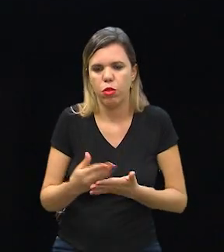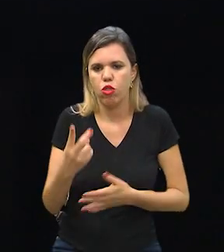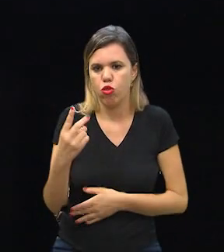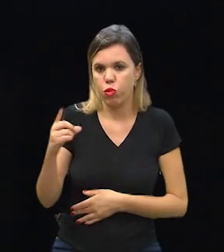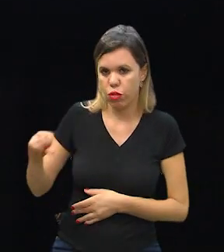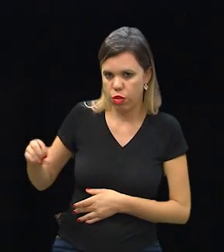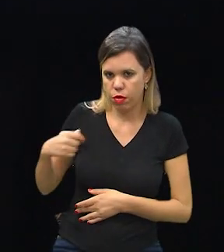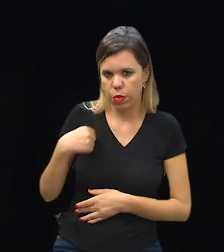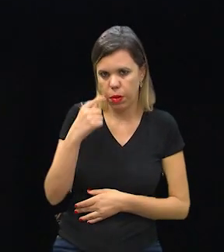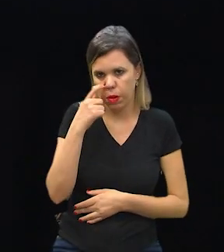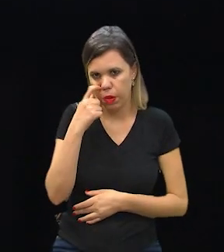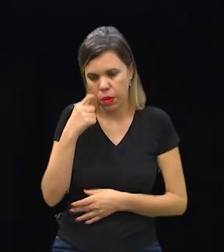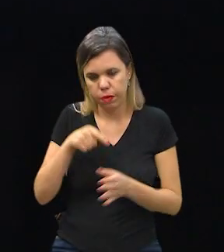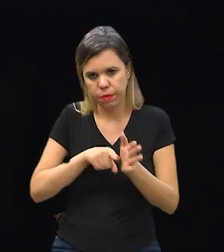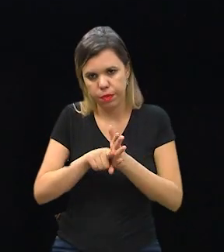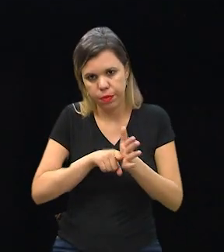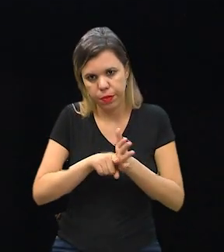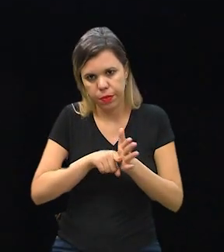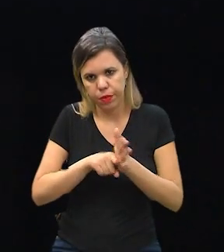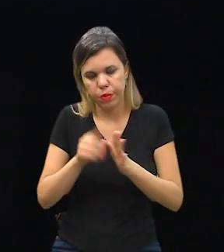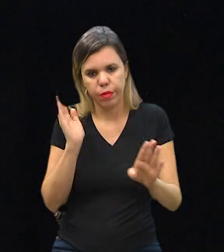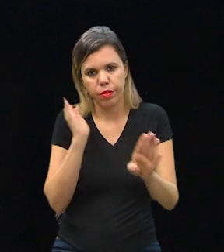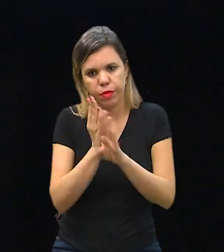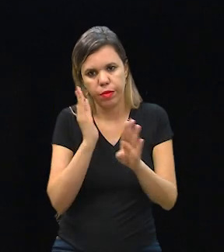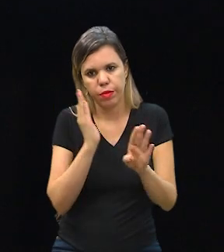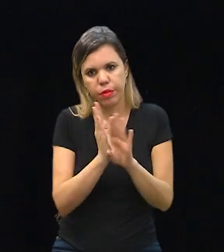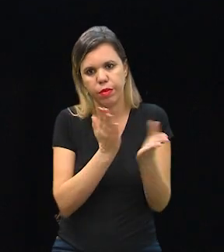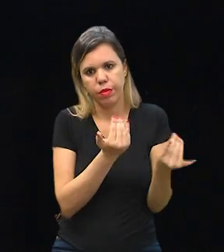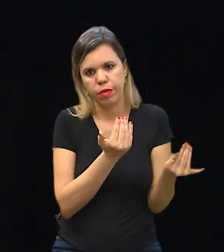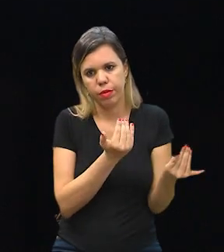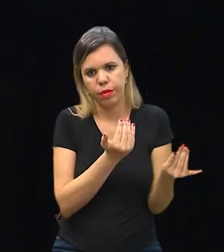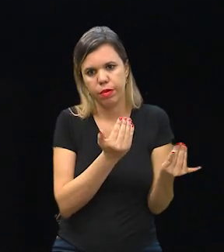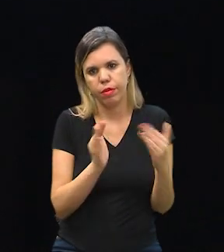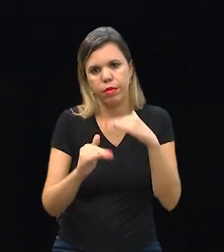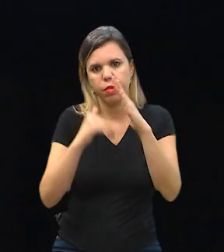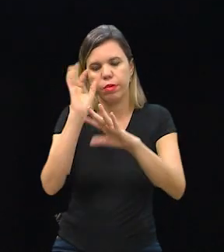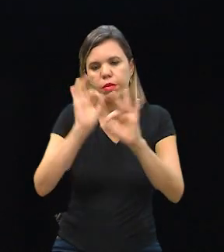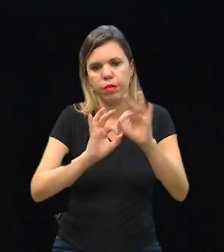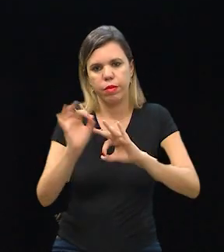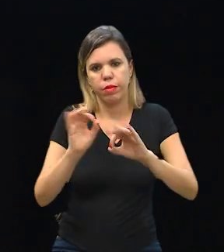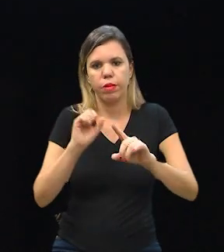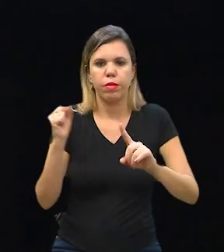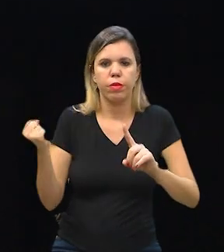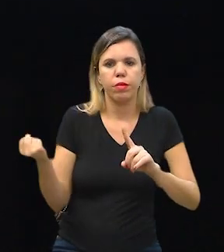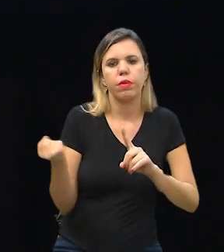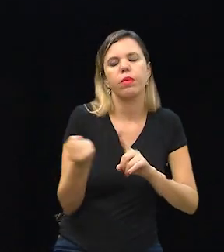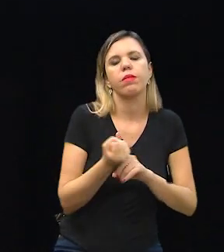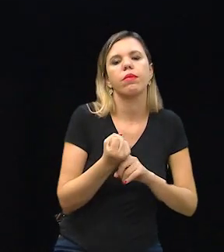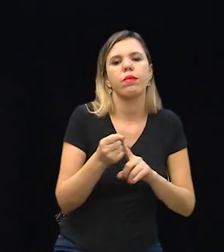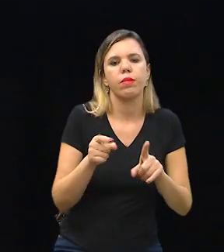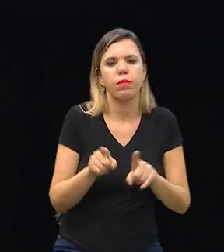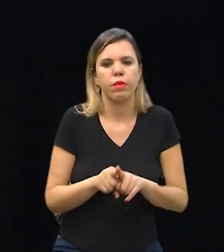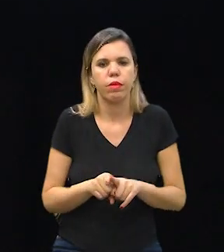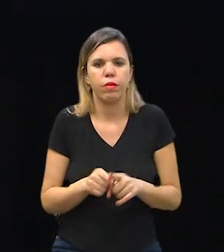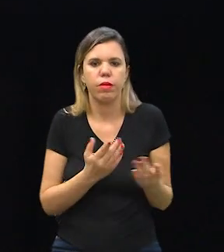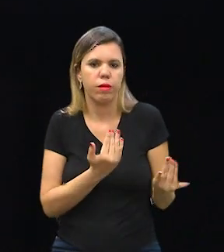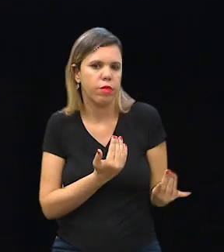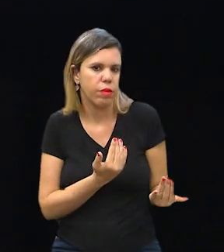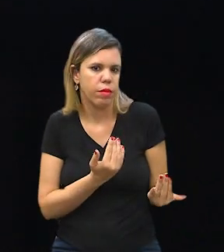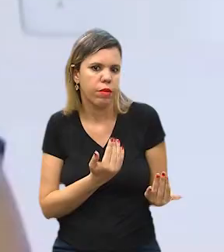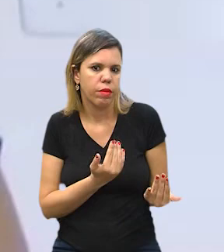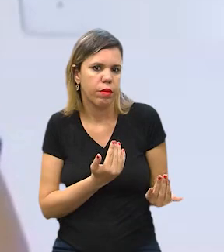começou em 2019. Então, a gente, nessa busca de encontrar jovens para além das organizações